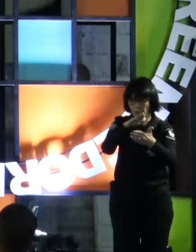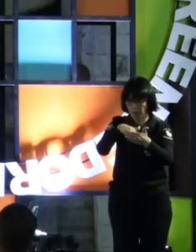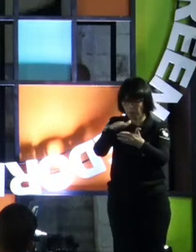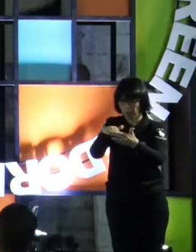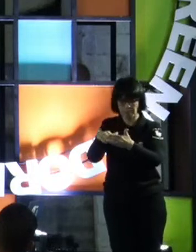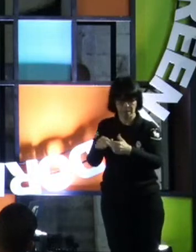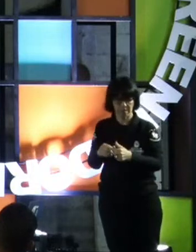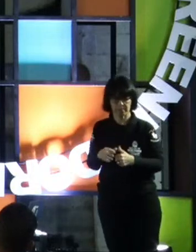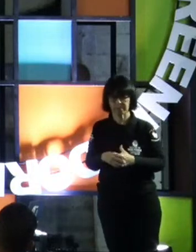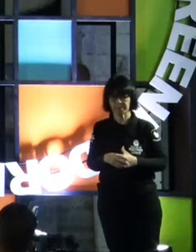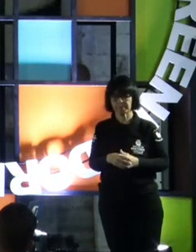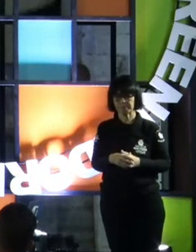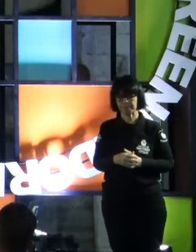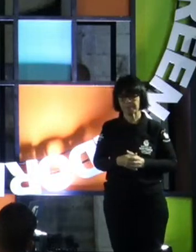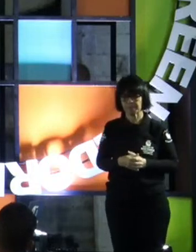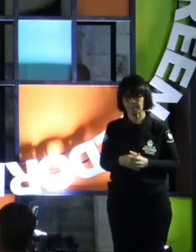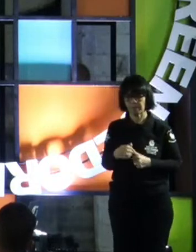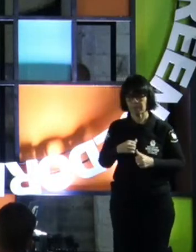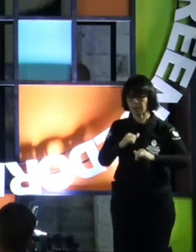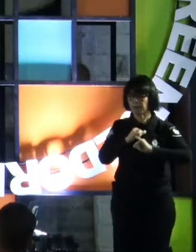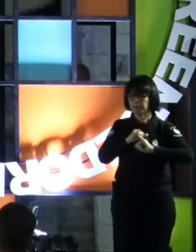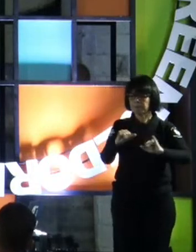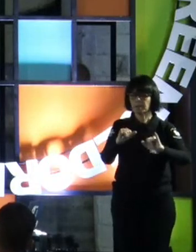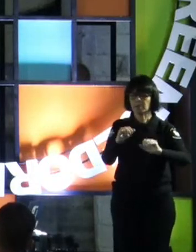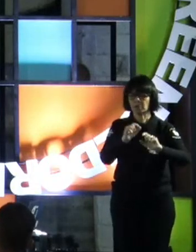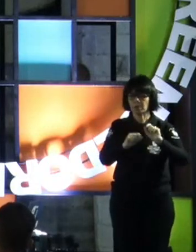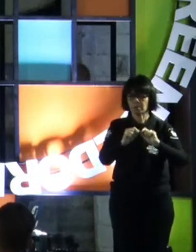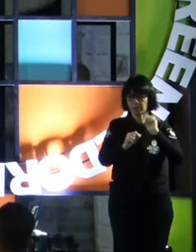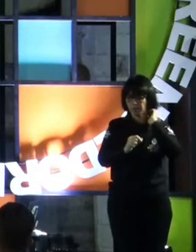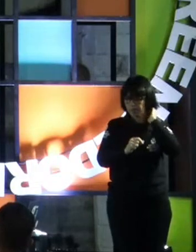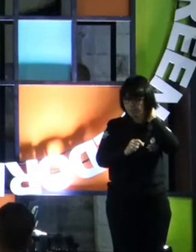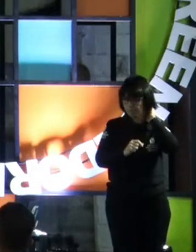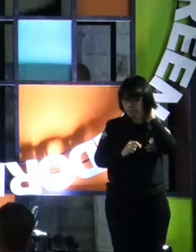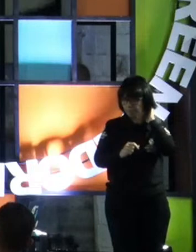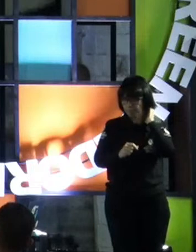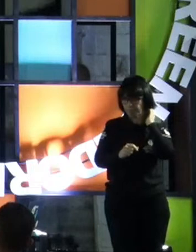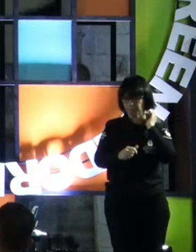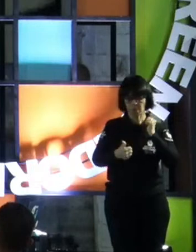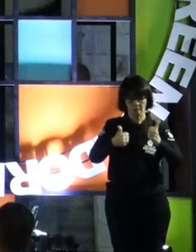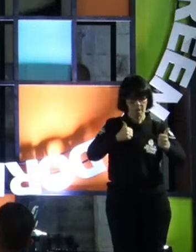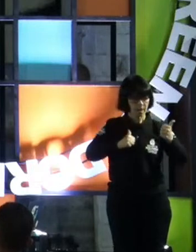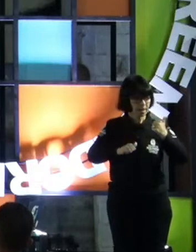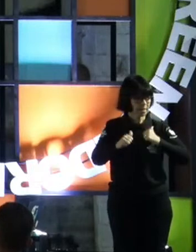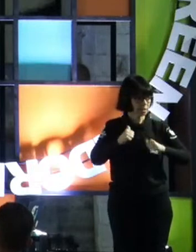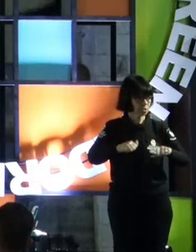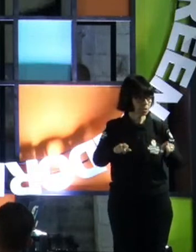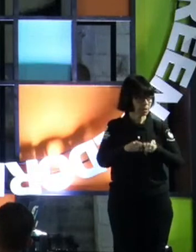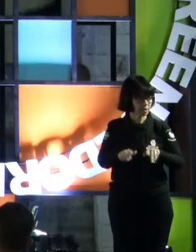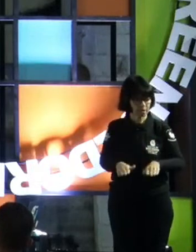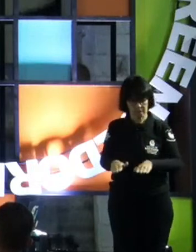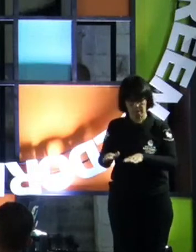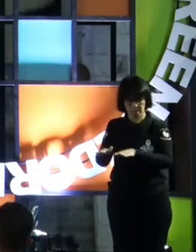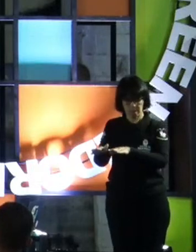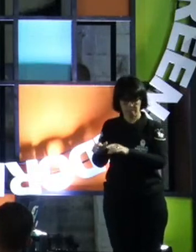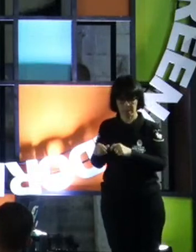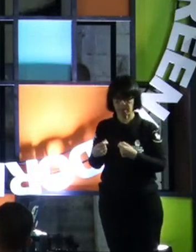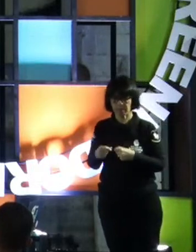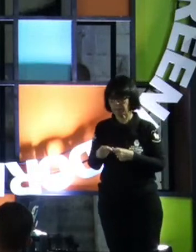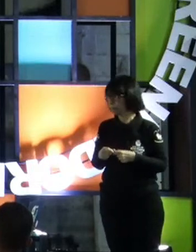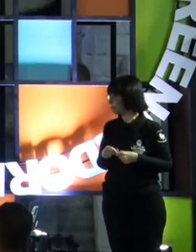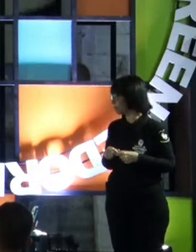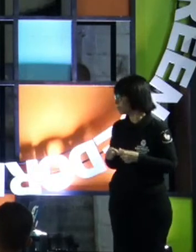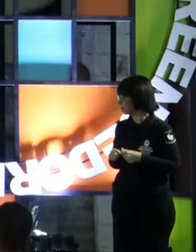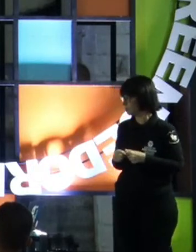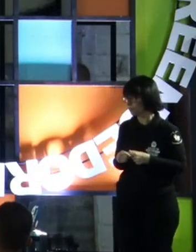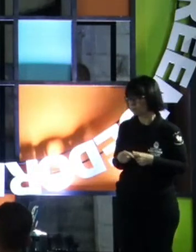vai. E eu digo que só artistas e crianças... Eu estou sentindo falta da plaquinha dos 5 minutos. Tu esqueceu, foi